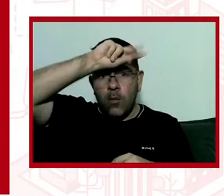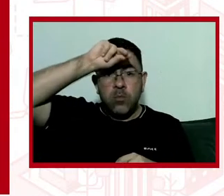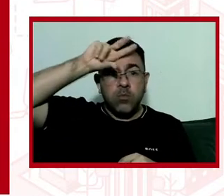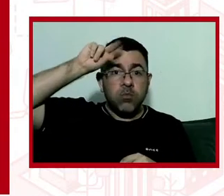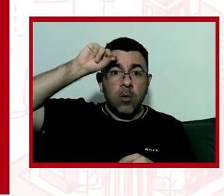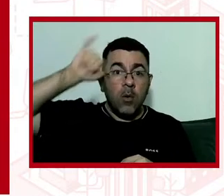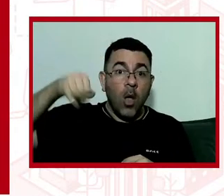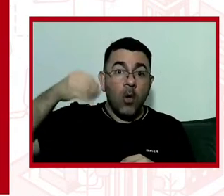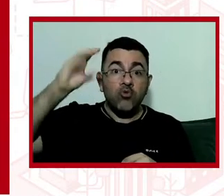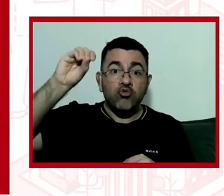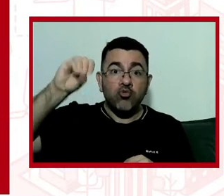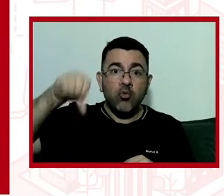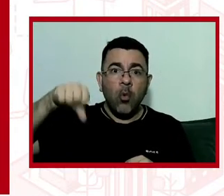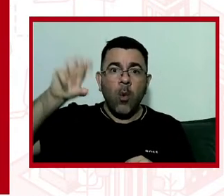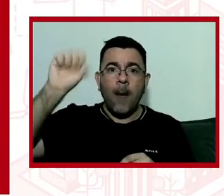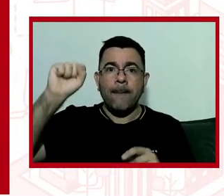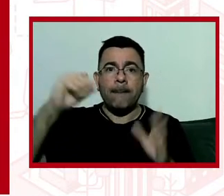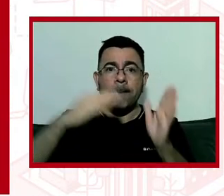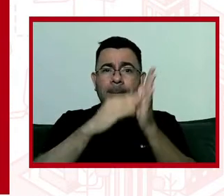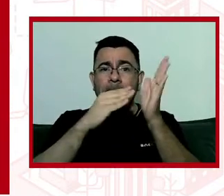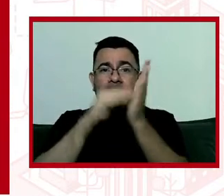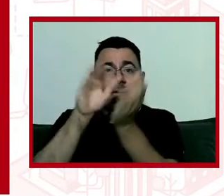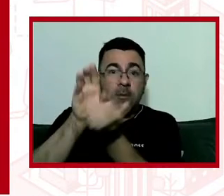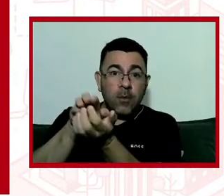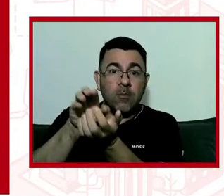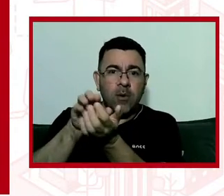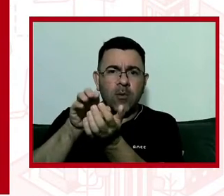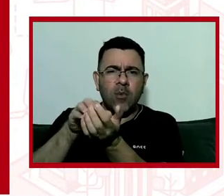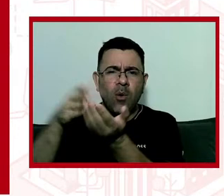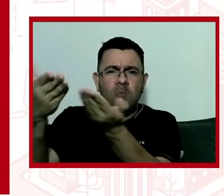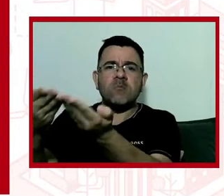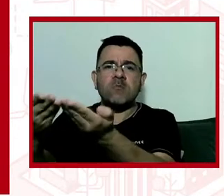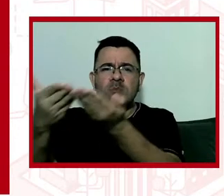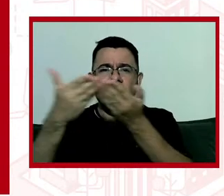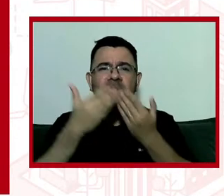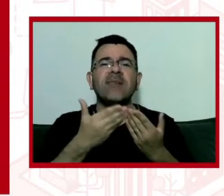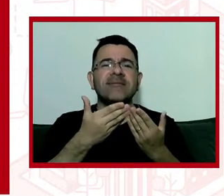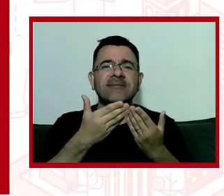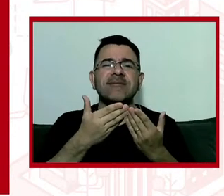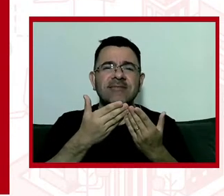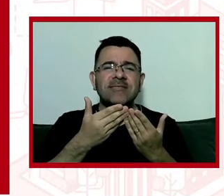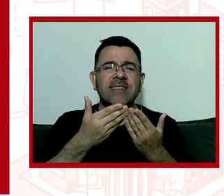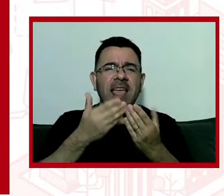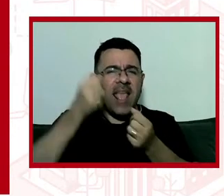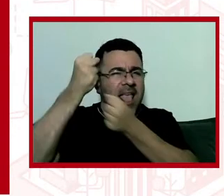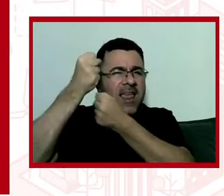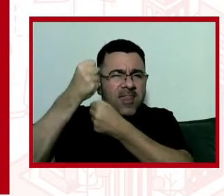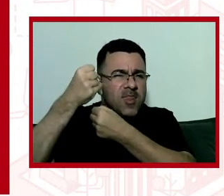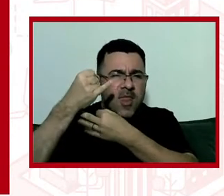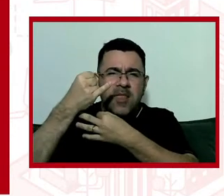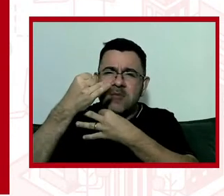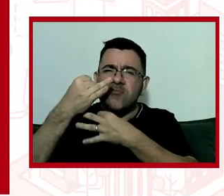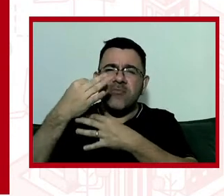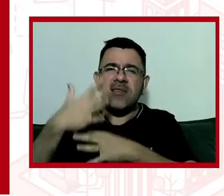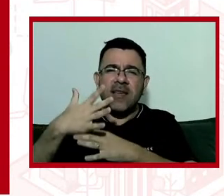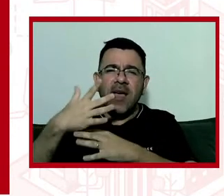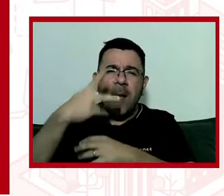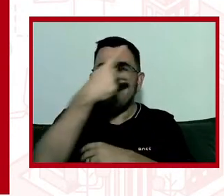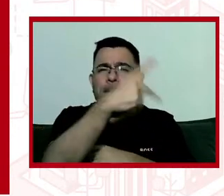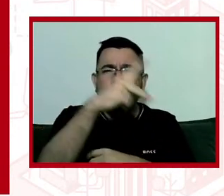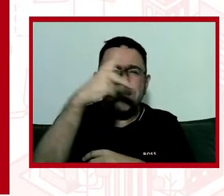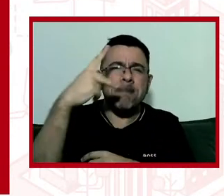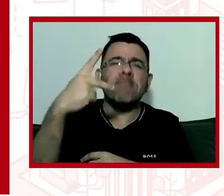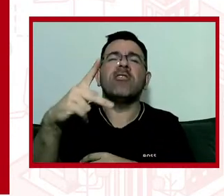Campos em Recife que está hoje conosco para dar uma aula sobre a as políticas públicas que